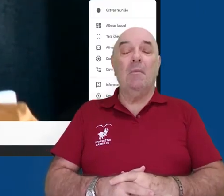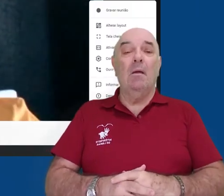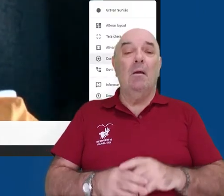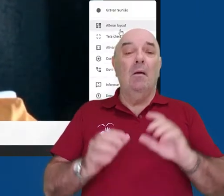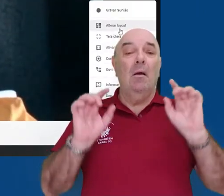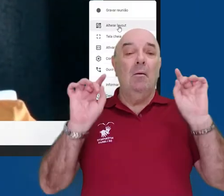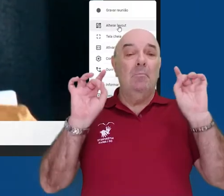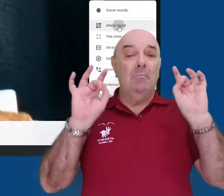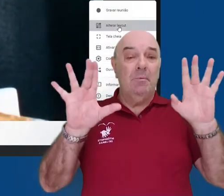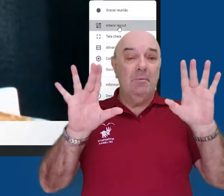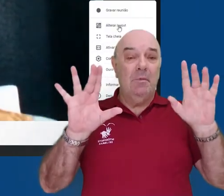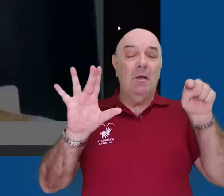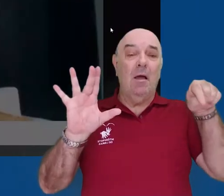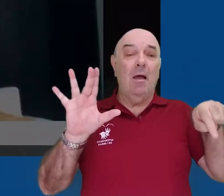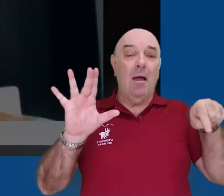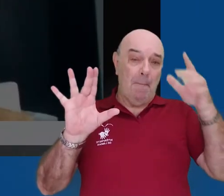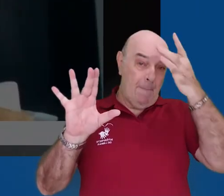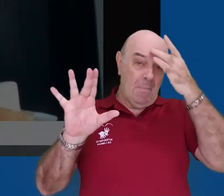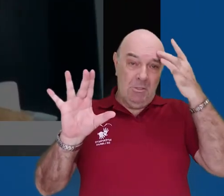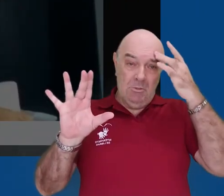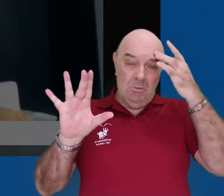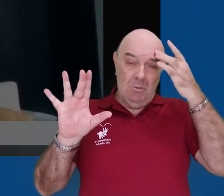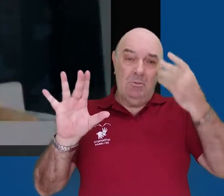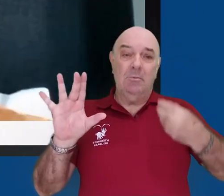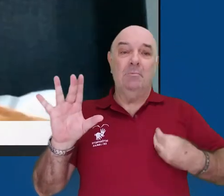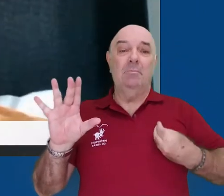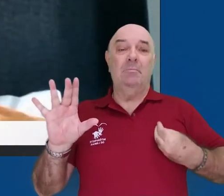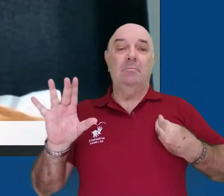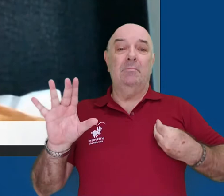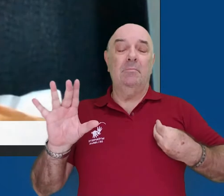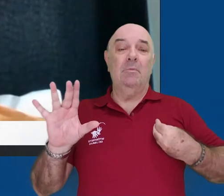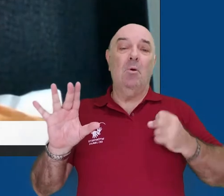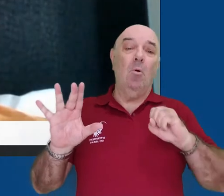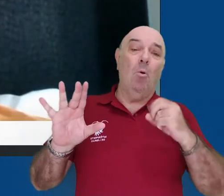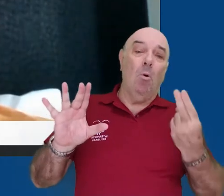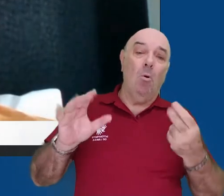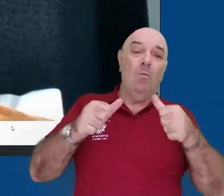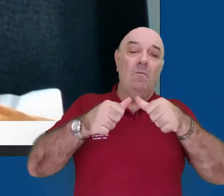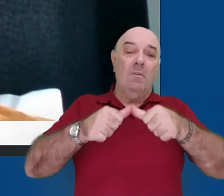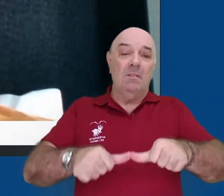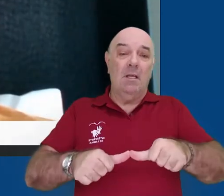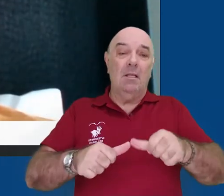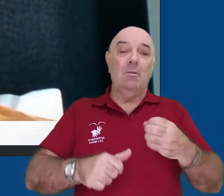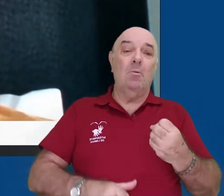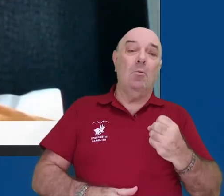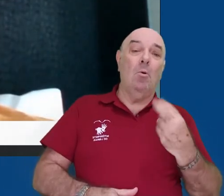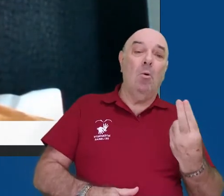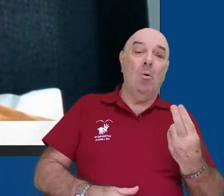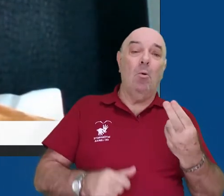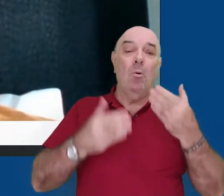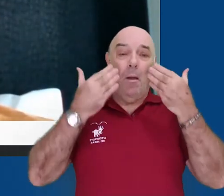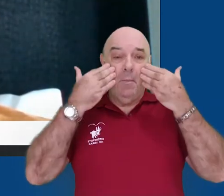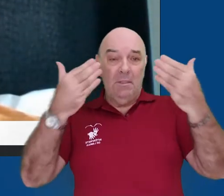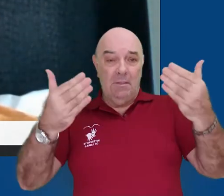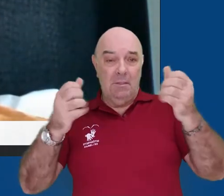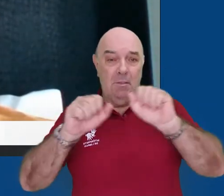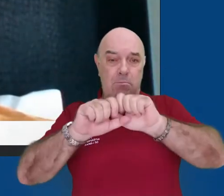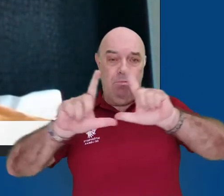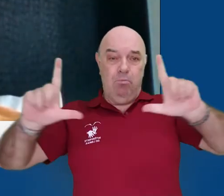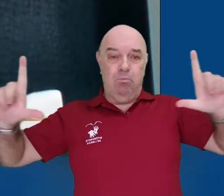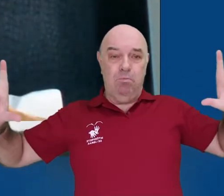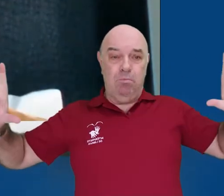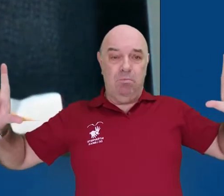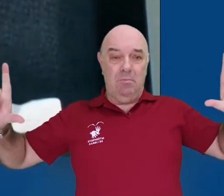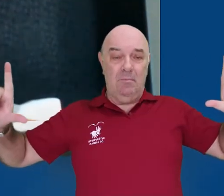opção destaque, o participante ativo ou o que foi fixado ou ainda uma apresentação ocupa